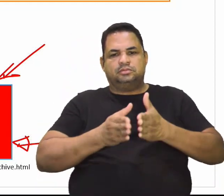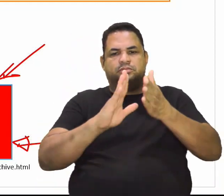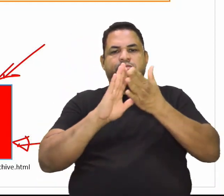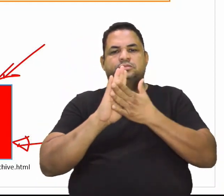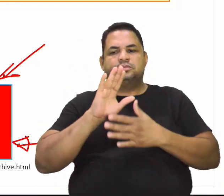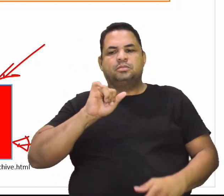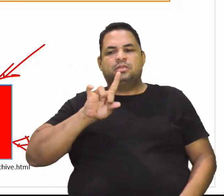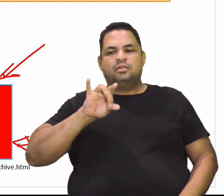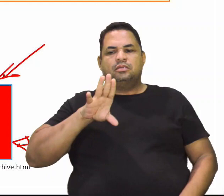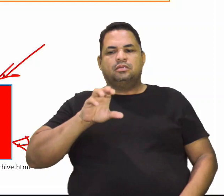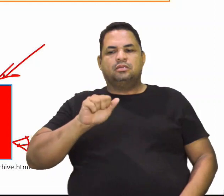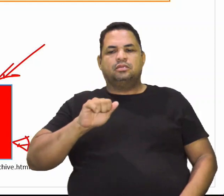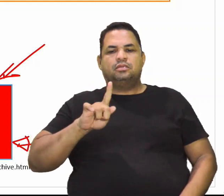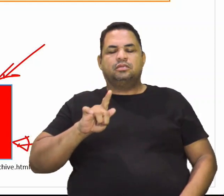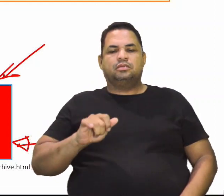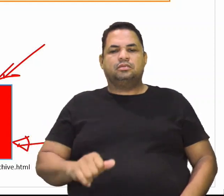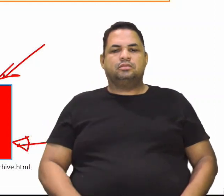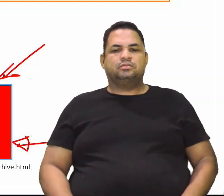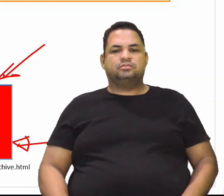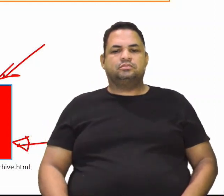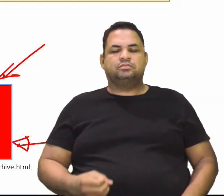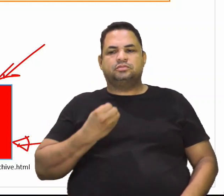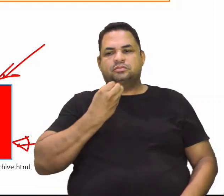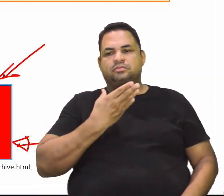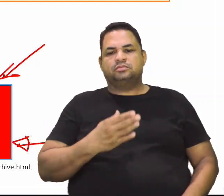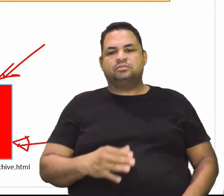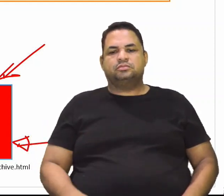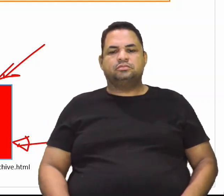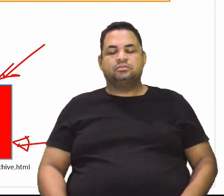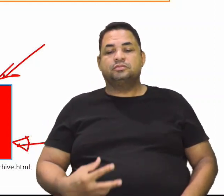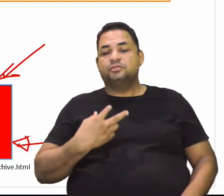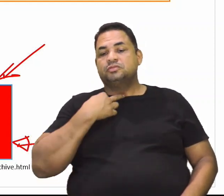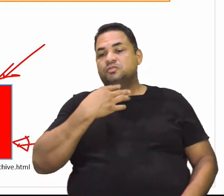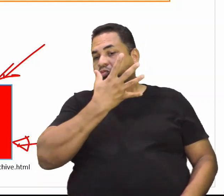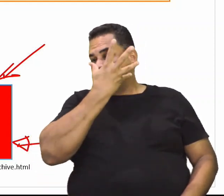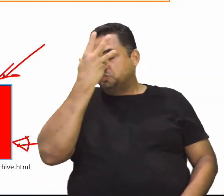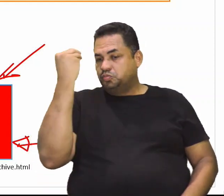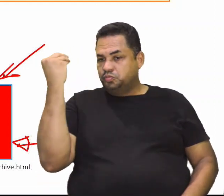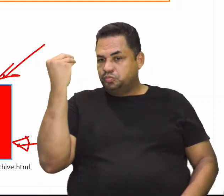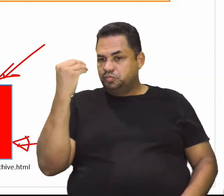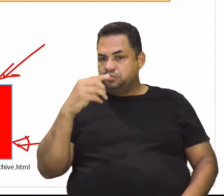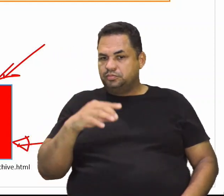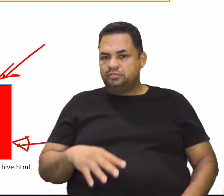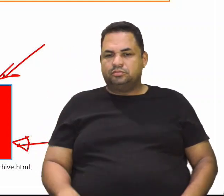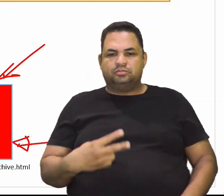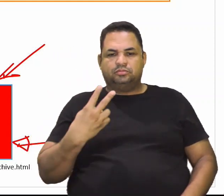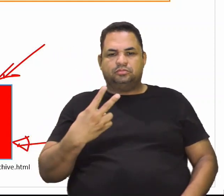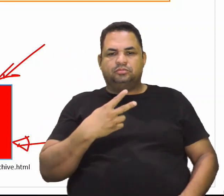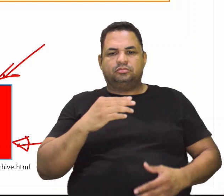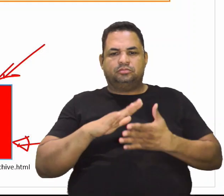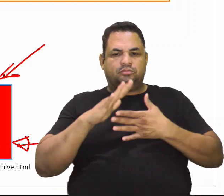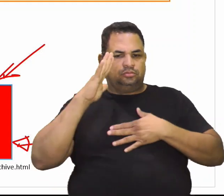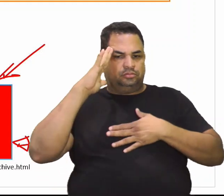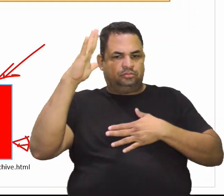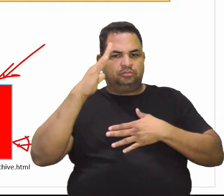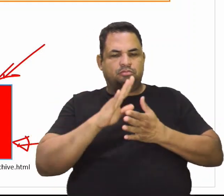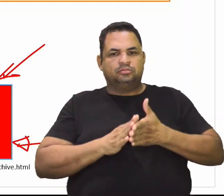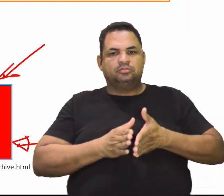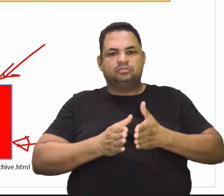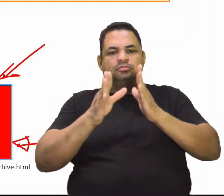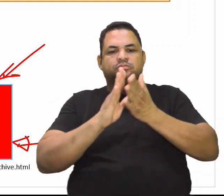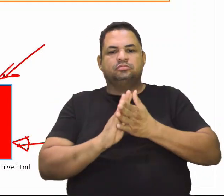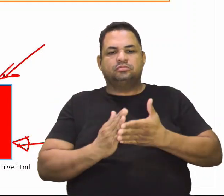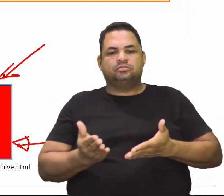teoria transoceânica, tá bom? Não esqueçam disso, essas duas teorias. Teoria do Estreito de Bering, o